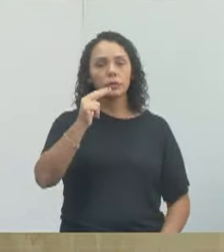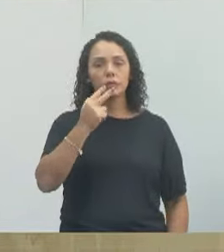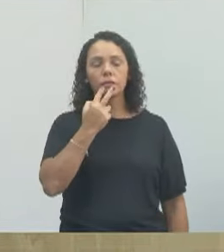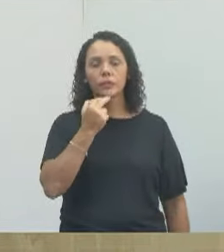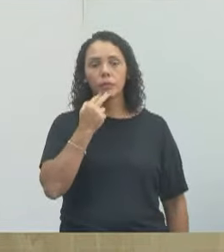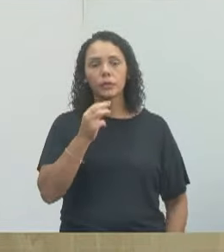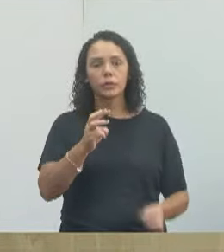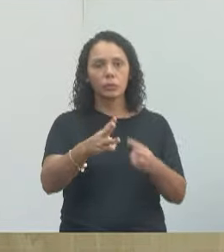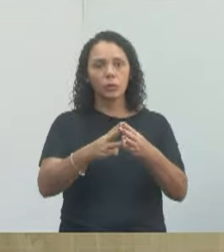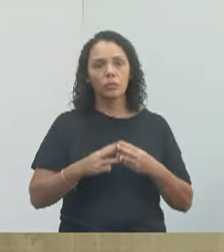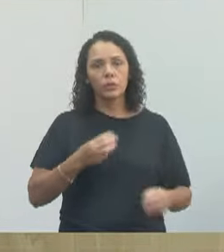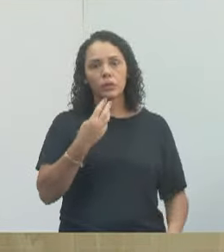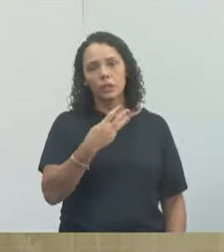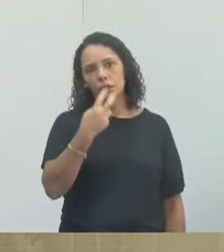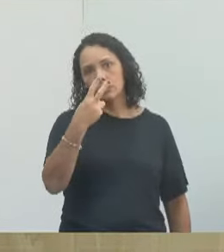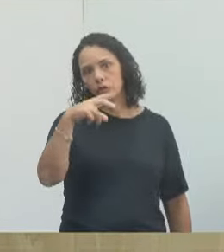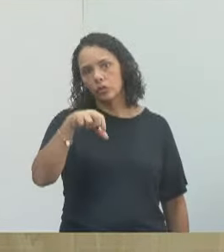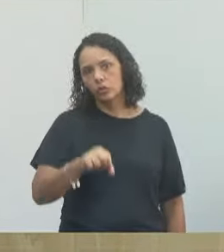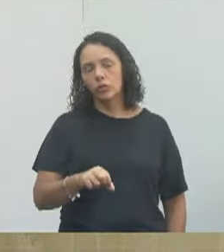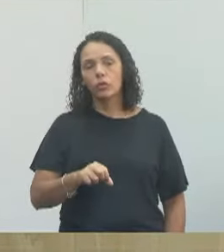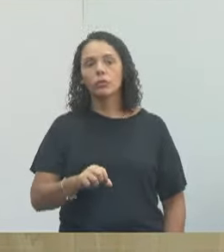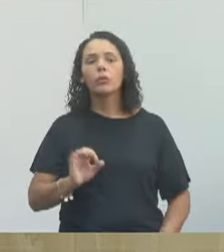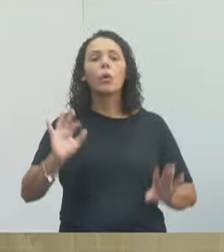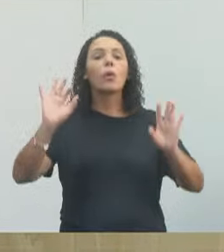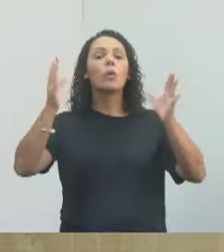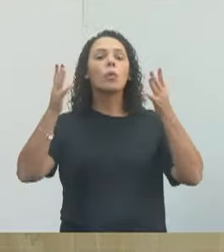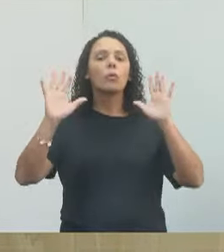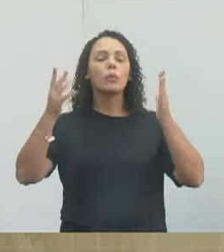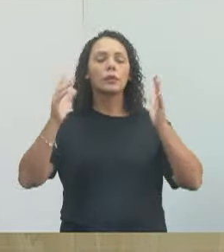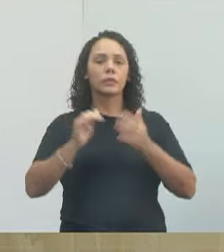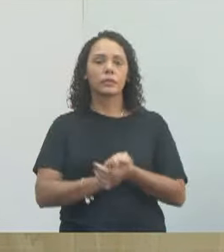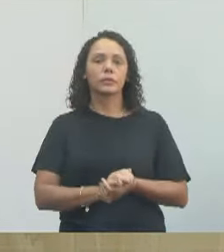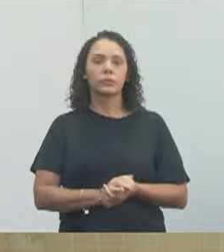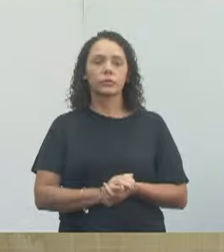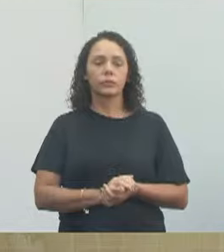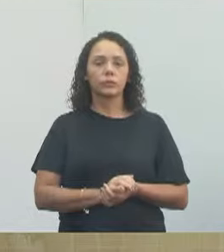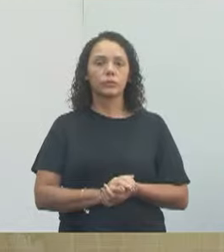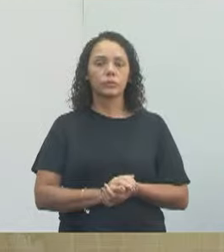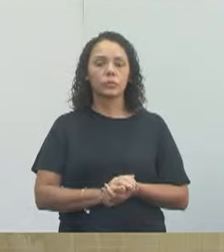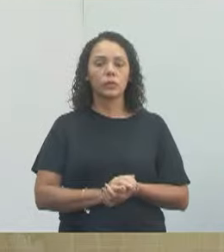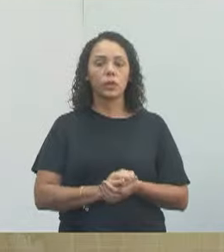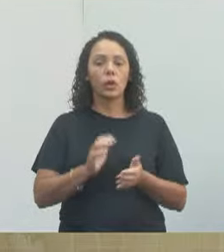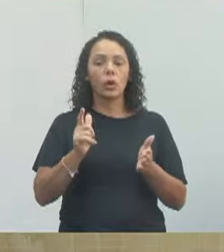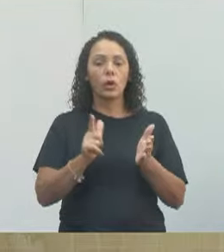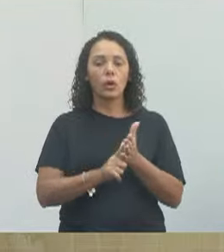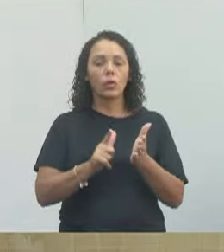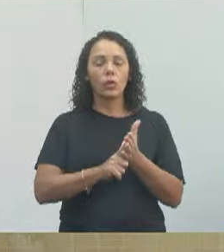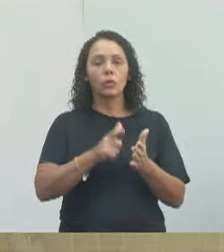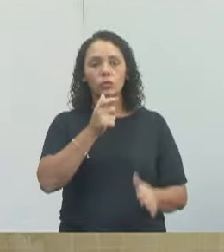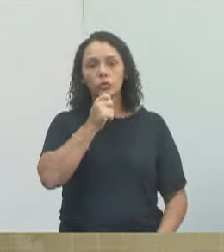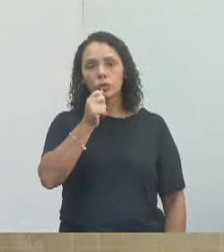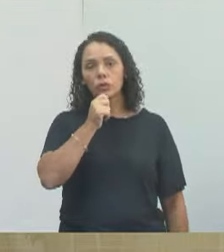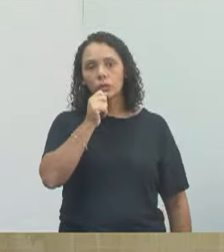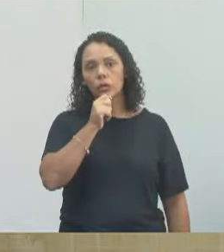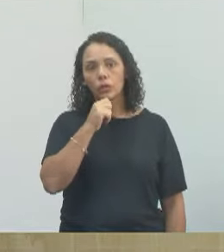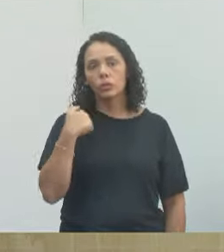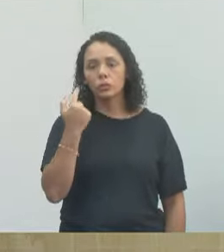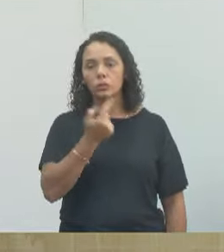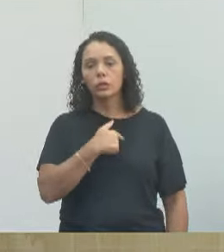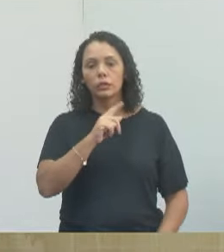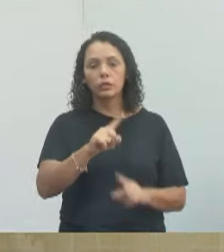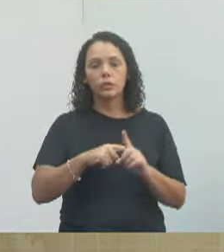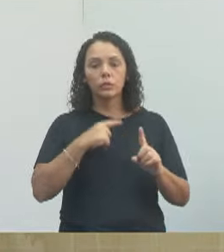329 Moção com lat latório ao Jornal Nossa nossa mais pelo aniversário de 13 anos de fundação celebrado em 27 de